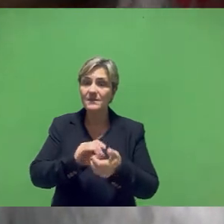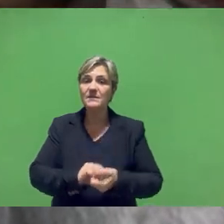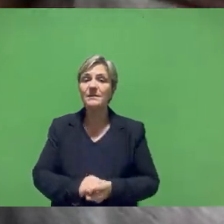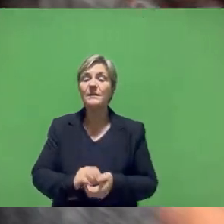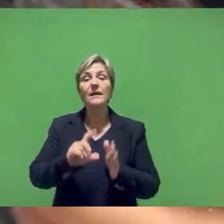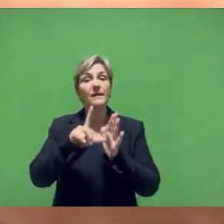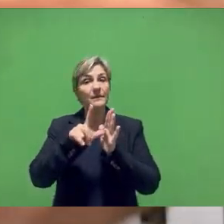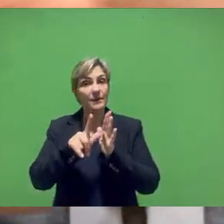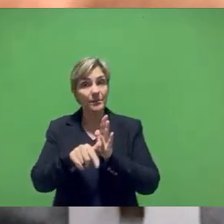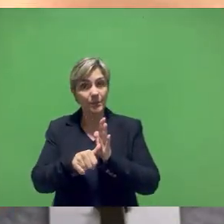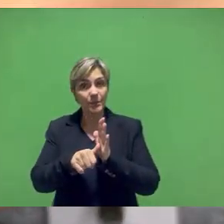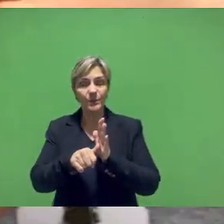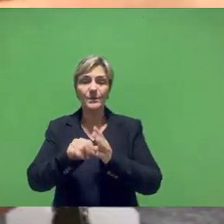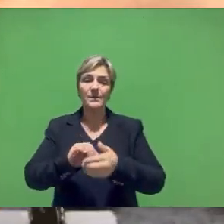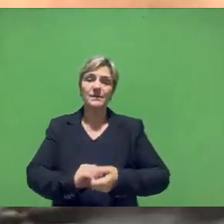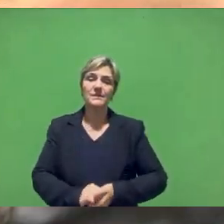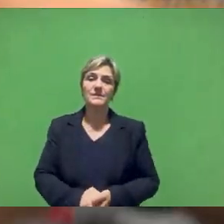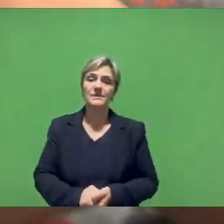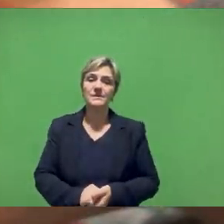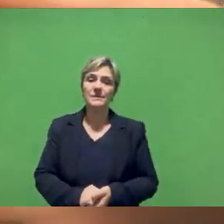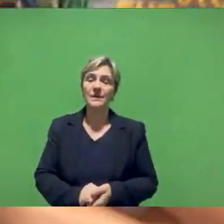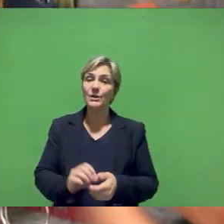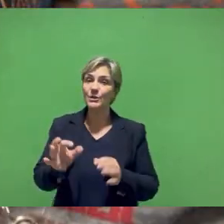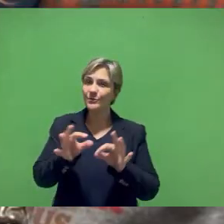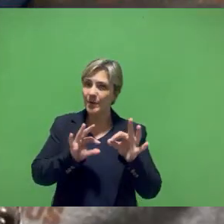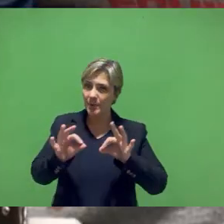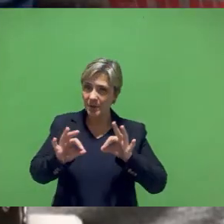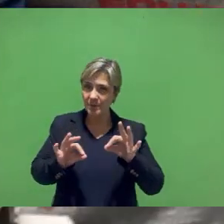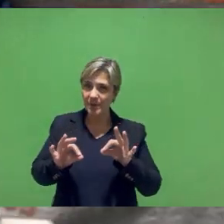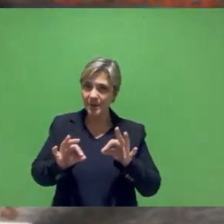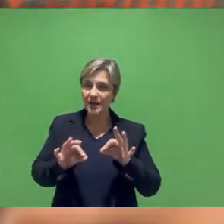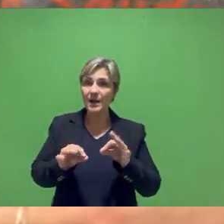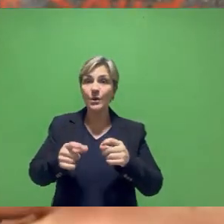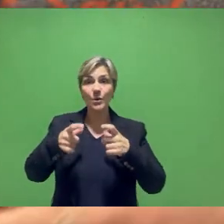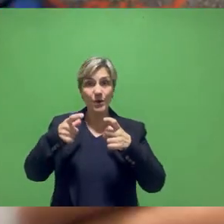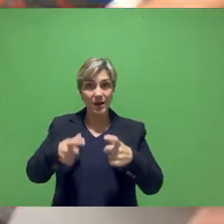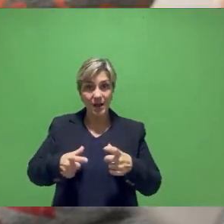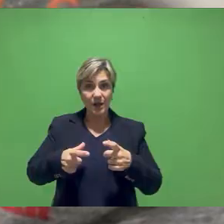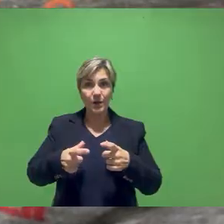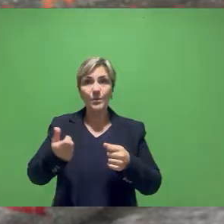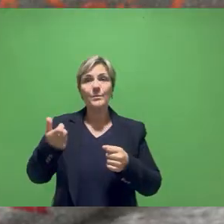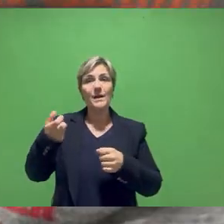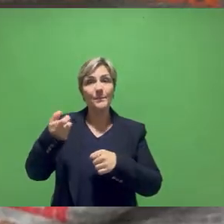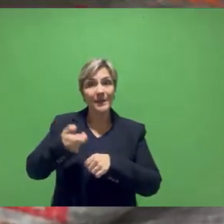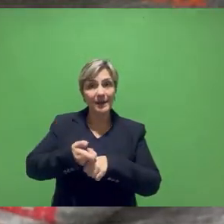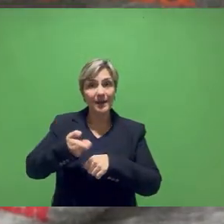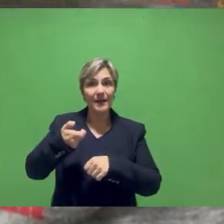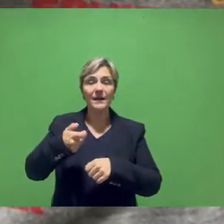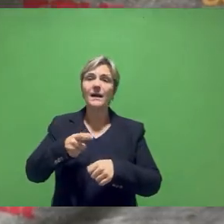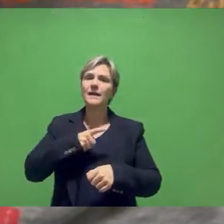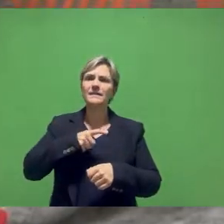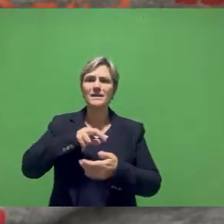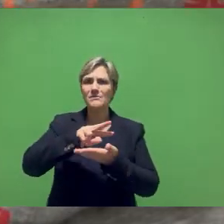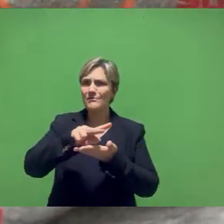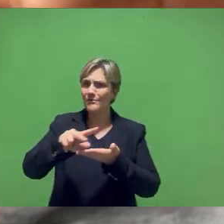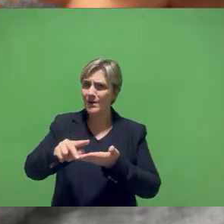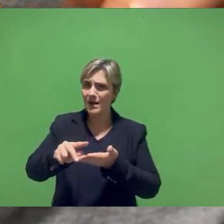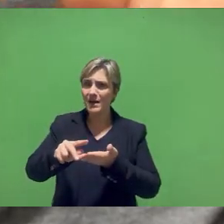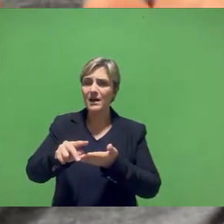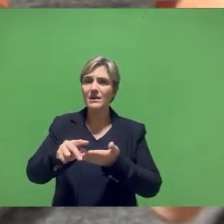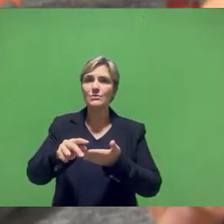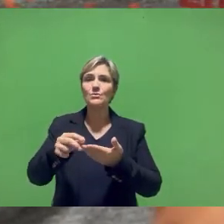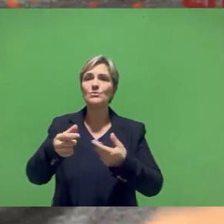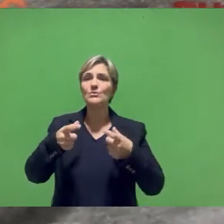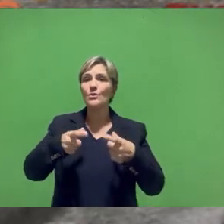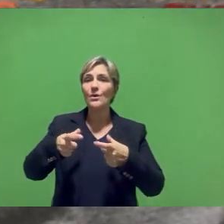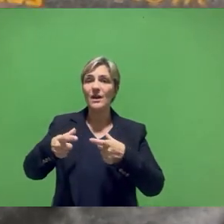E aí, depois disso, vamos preparar o local de aplicação. Aí existem vários locais